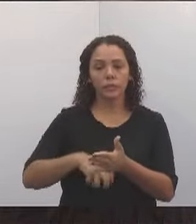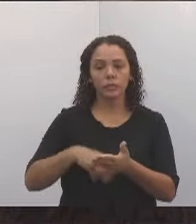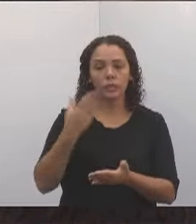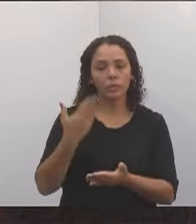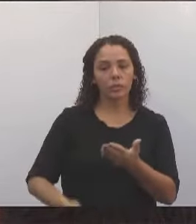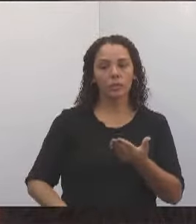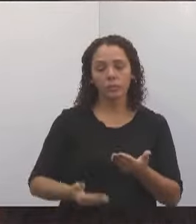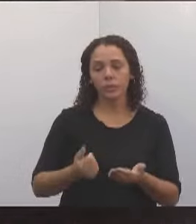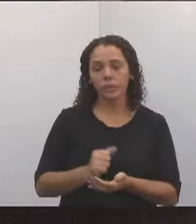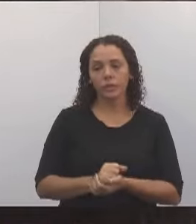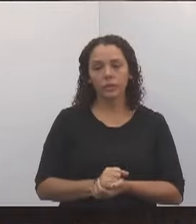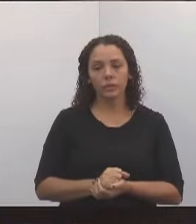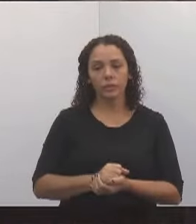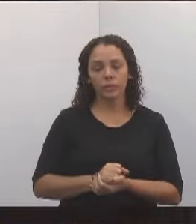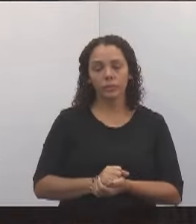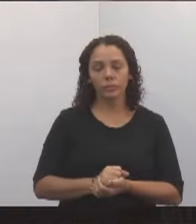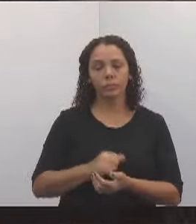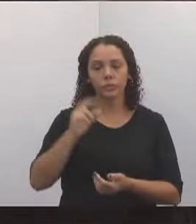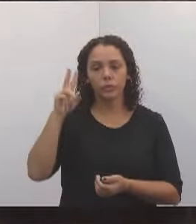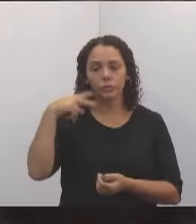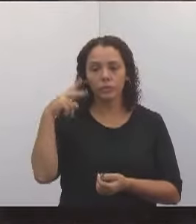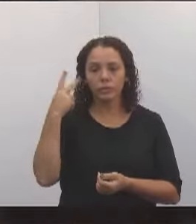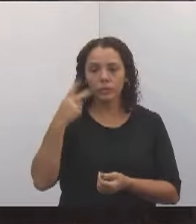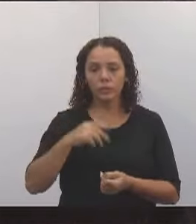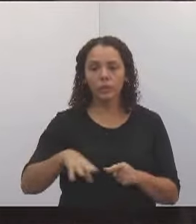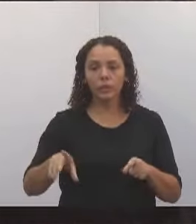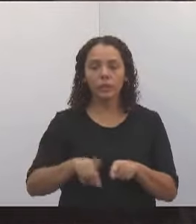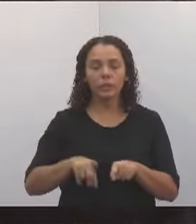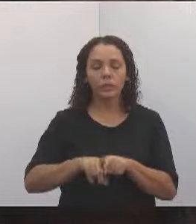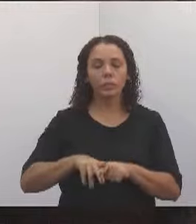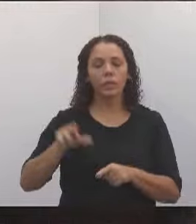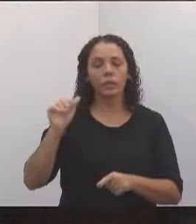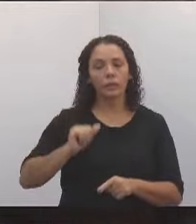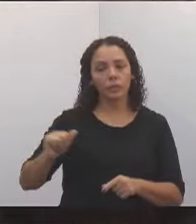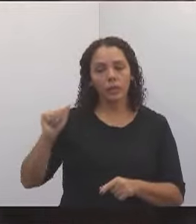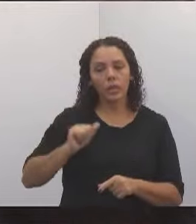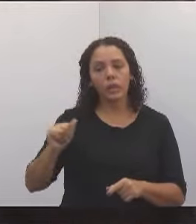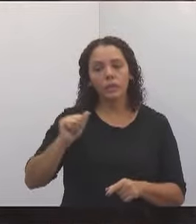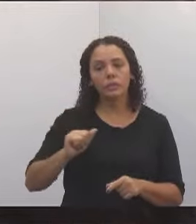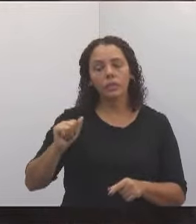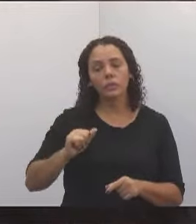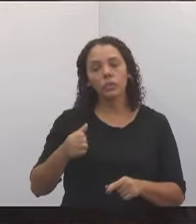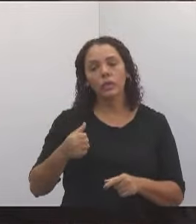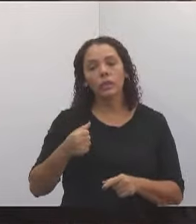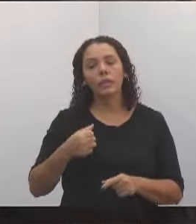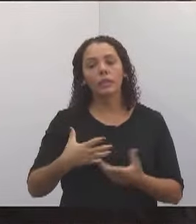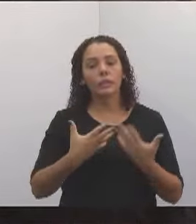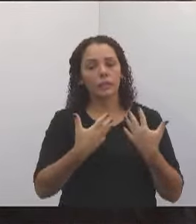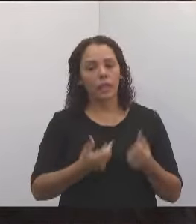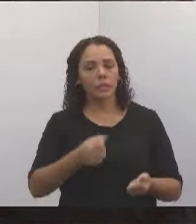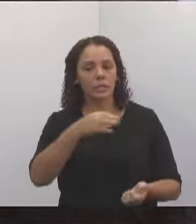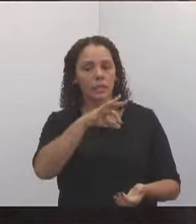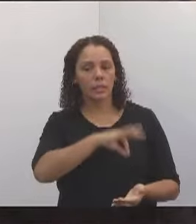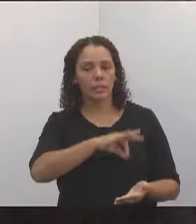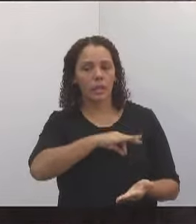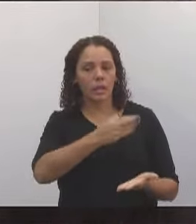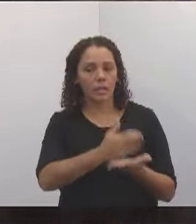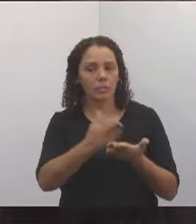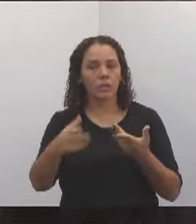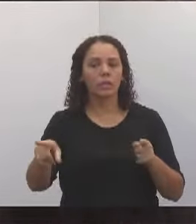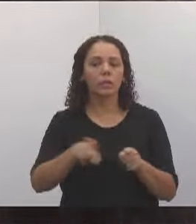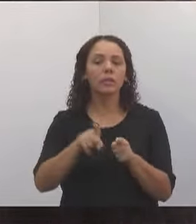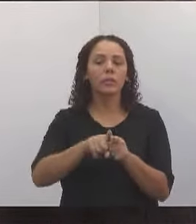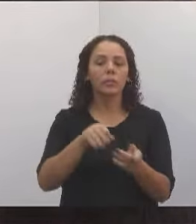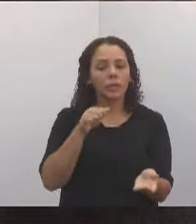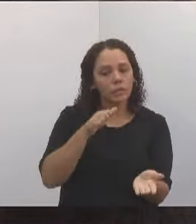os assessores, é evidente, porque se o vereador perde o mandato, os assessores também não estarão aqui presentes. Então, também vai ser